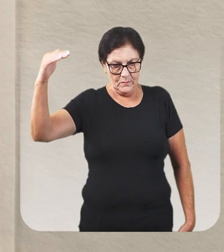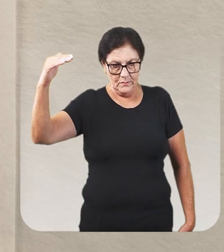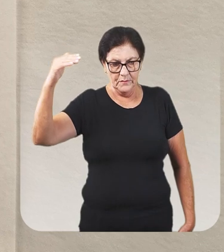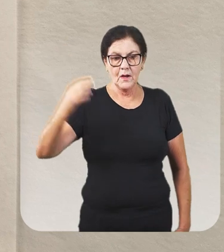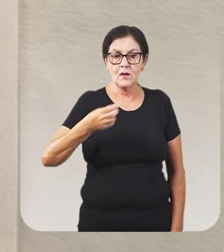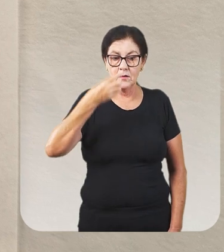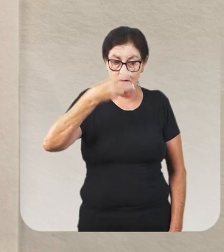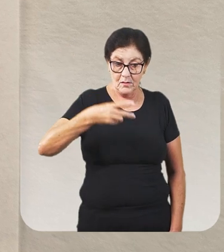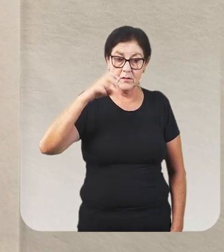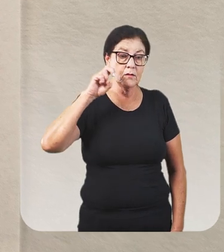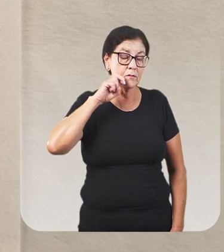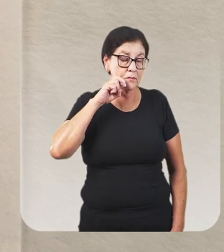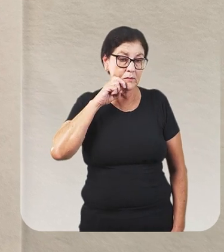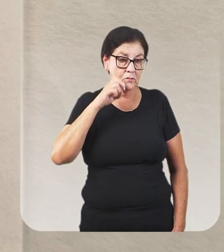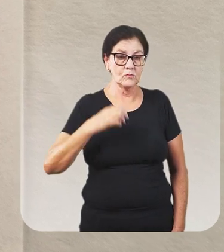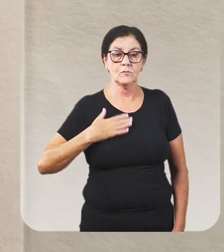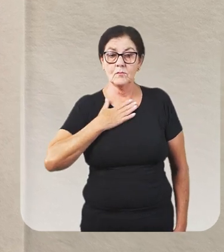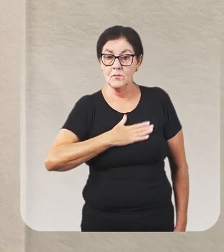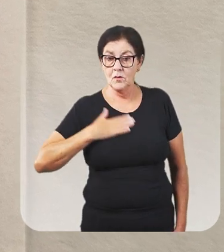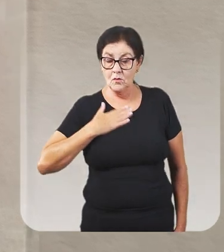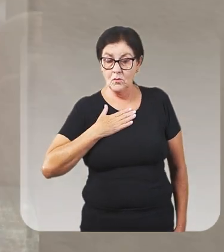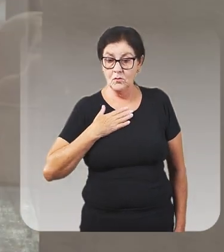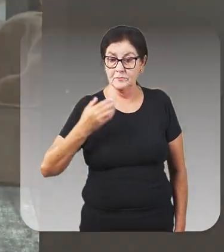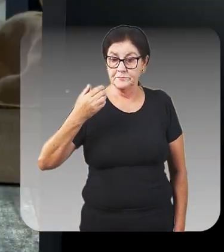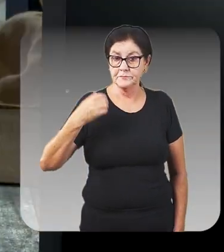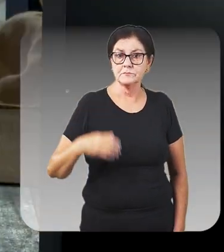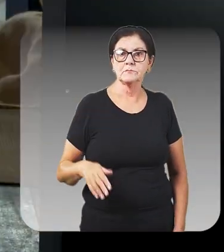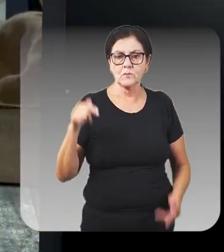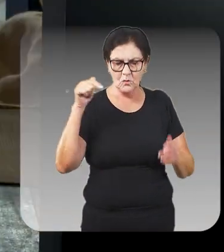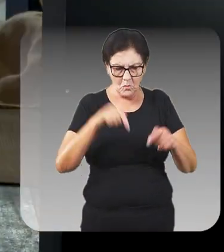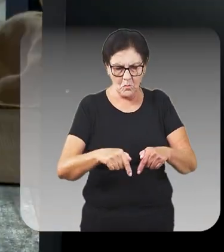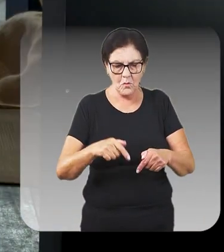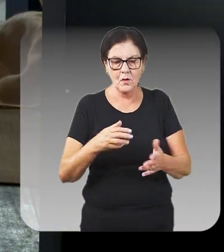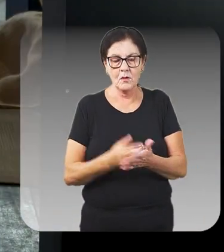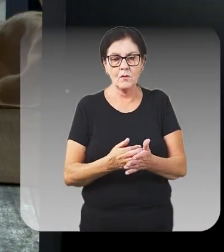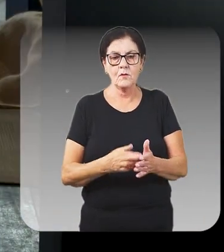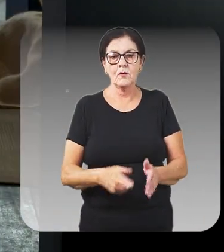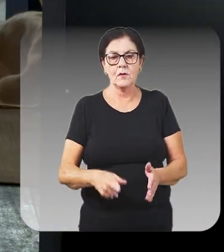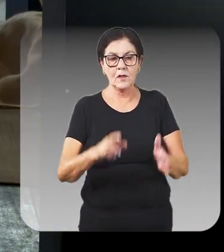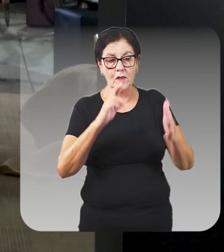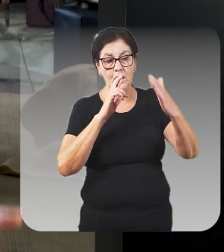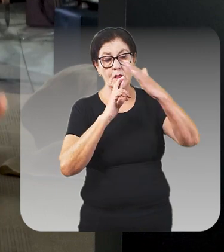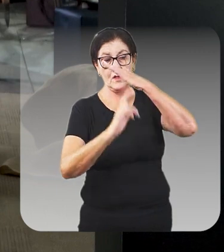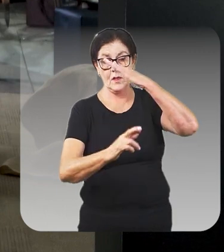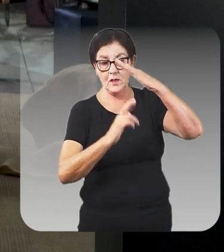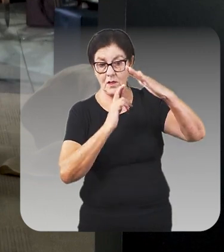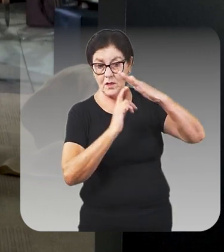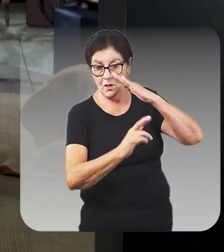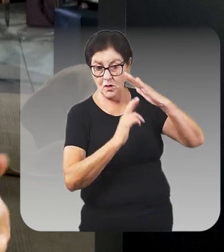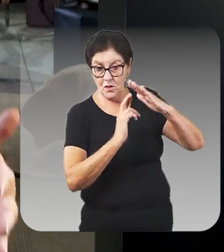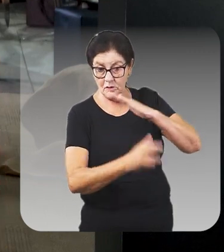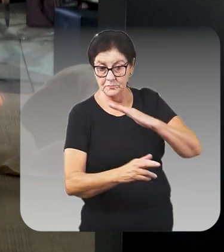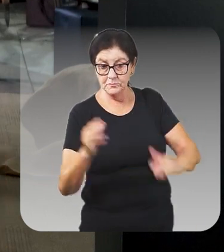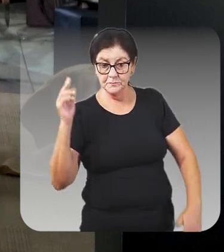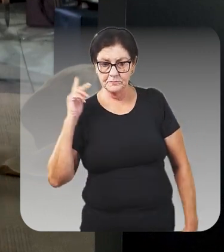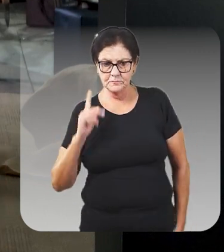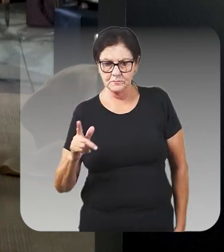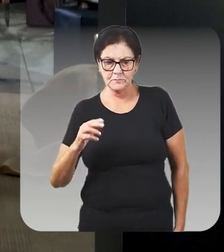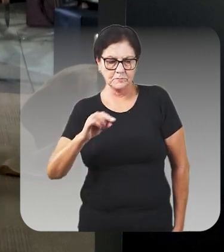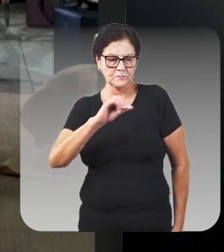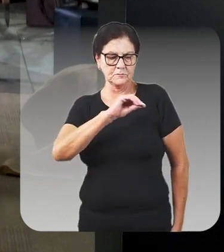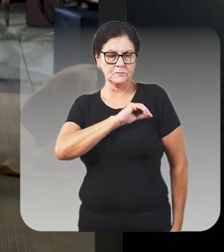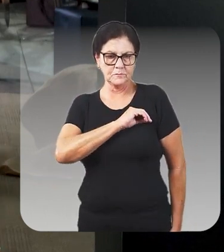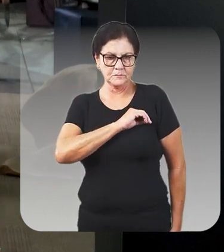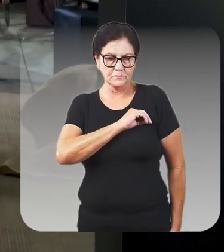do Soldado, de 1968. Foi liderado pela Polícia Rodoviária, veio pela Via Anhanguera, chegando